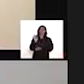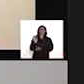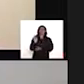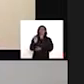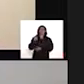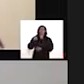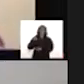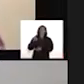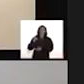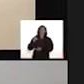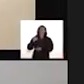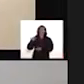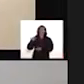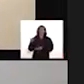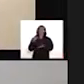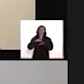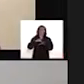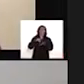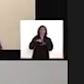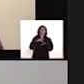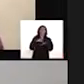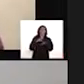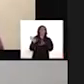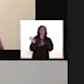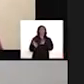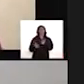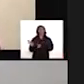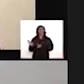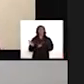Obrigada. Lida e aprovada a ata,